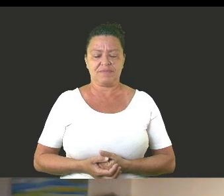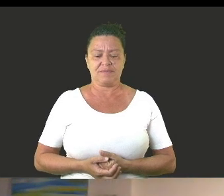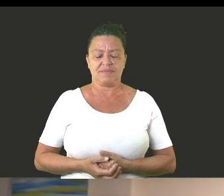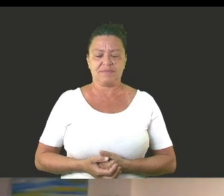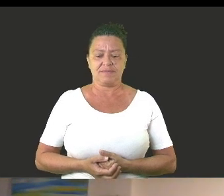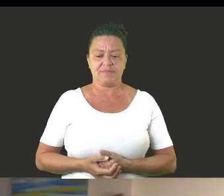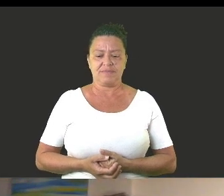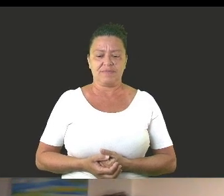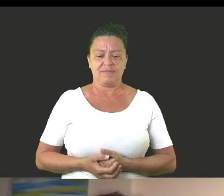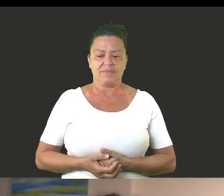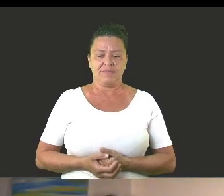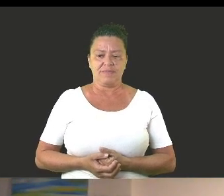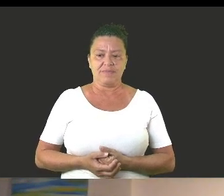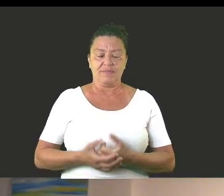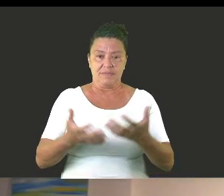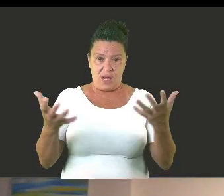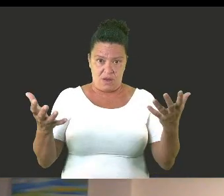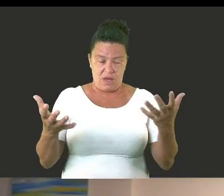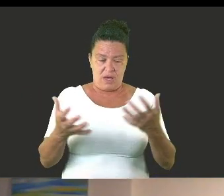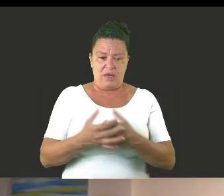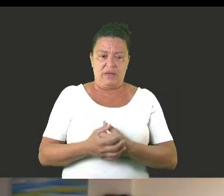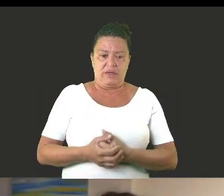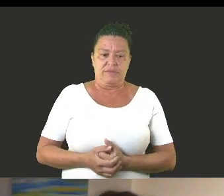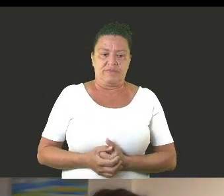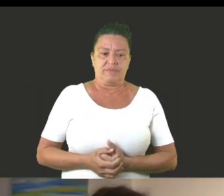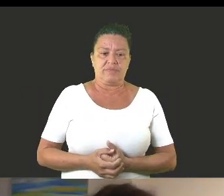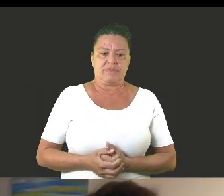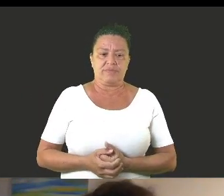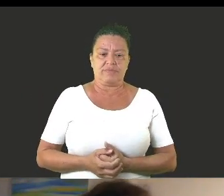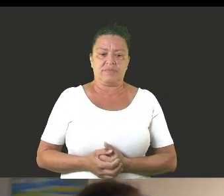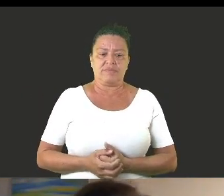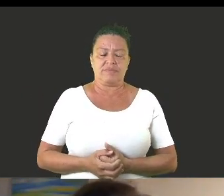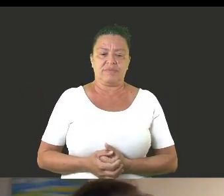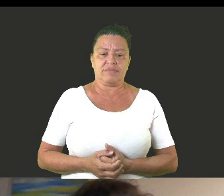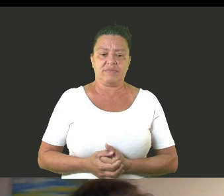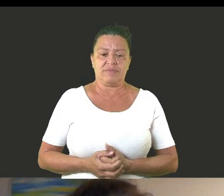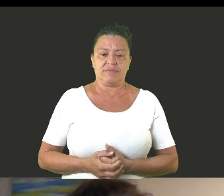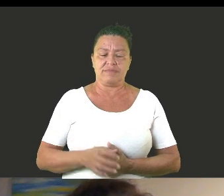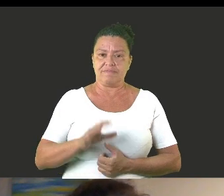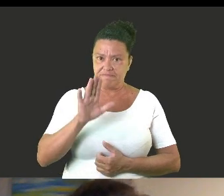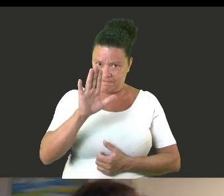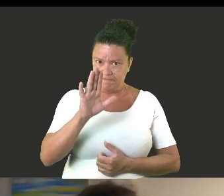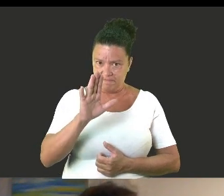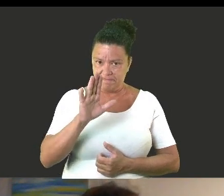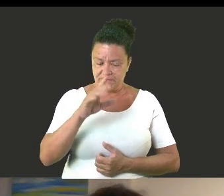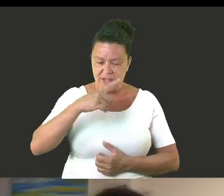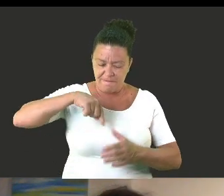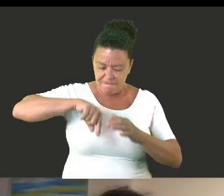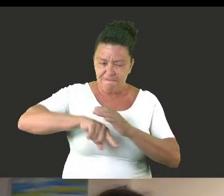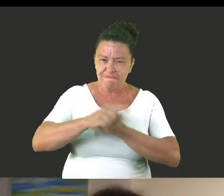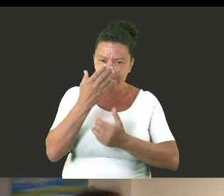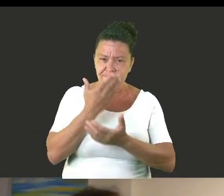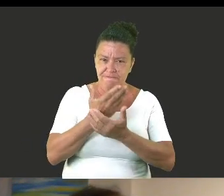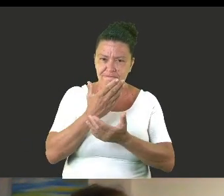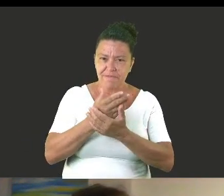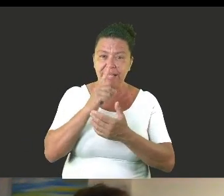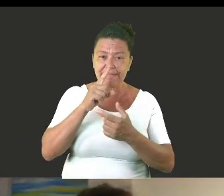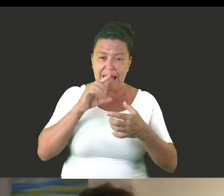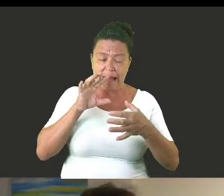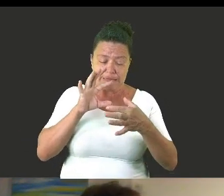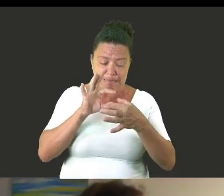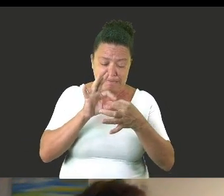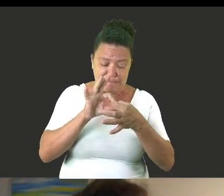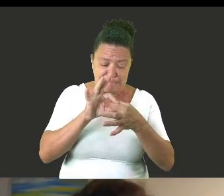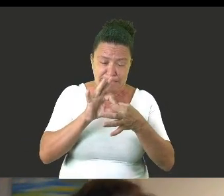Então, se a gente vamos aprofundar um pouquinho mais, porque está muito ligada, está